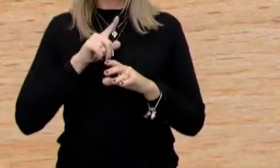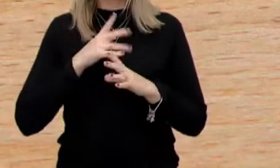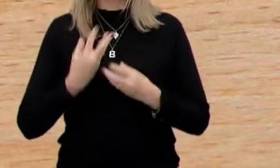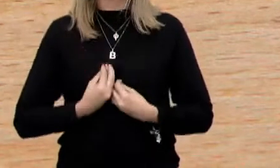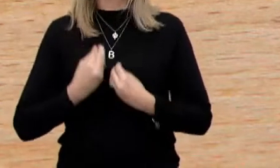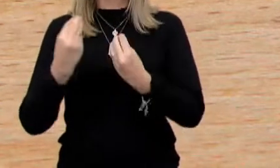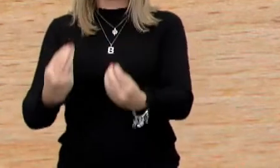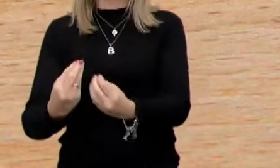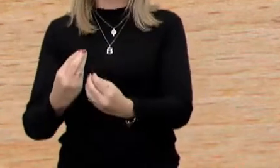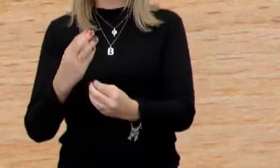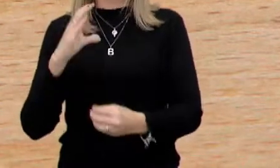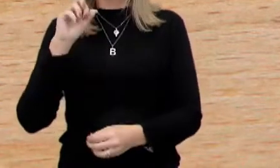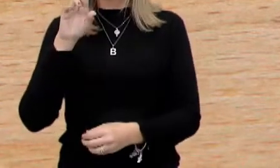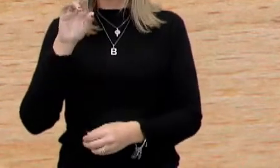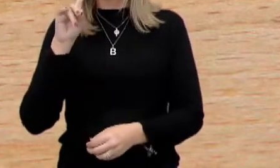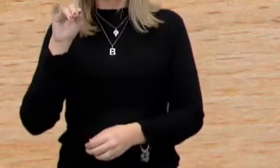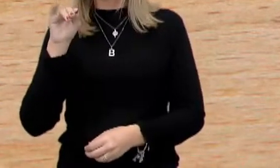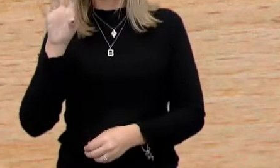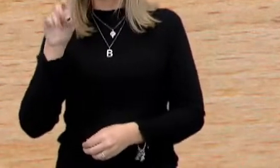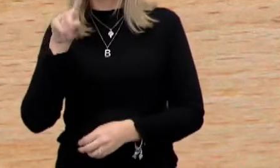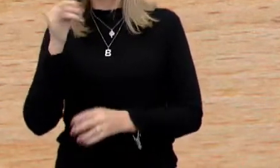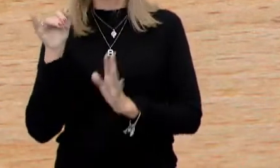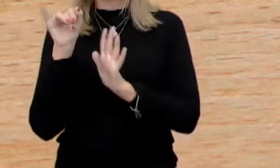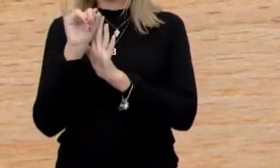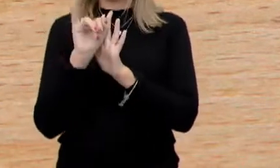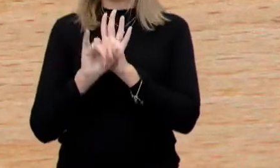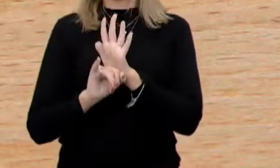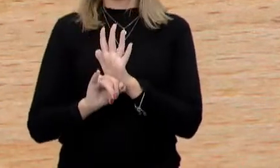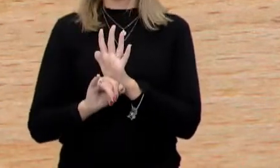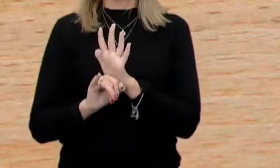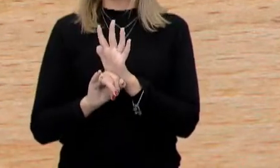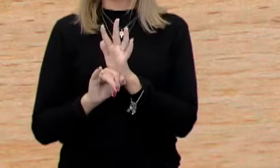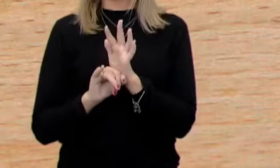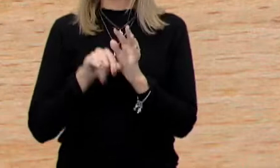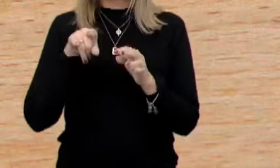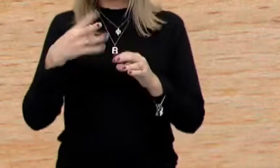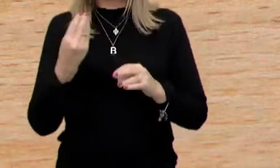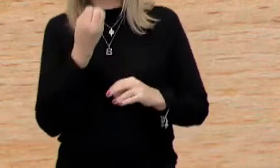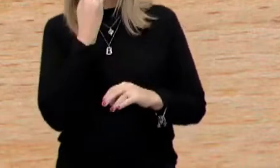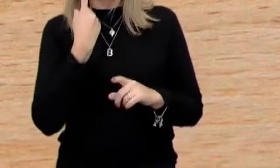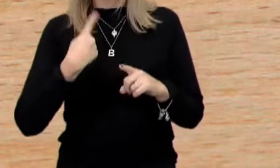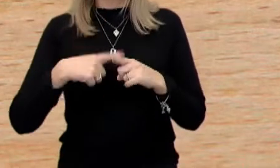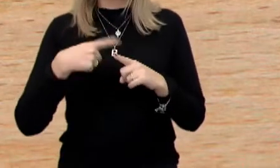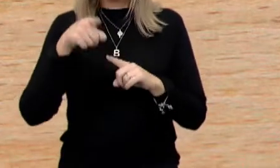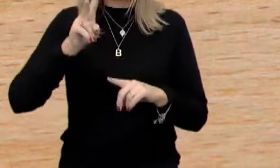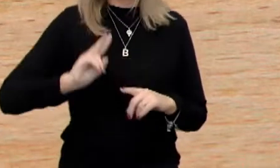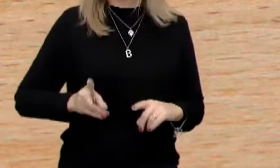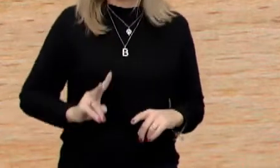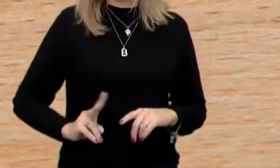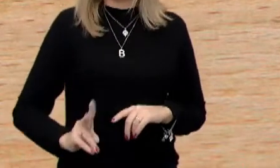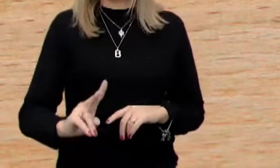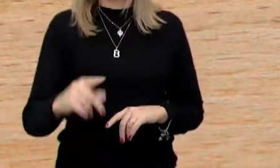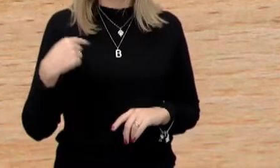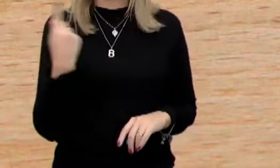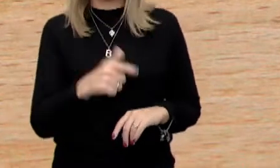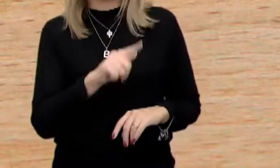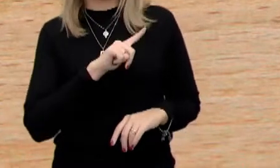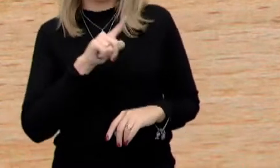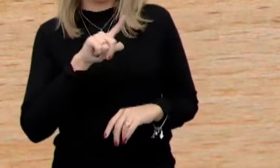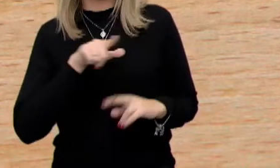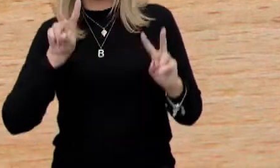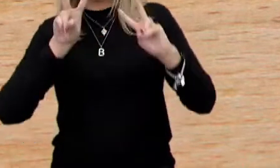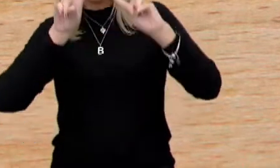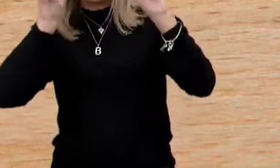mídia impressa, Uhum. em que eu acho muito... ela é muito boa porque ela permanece, a gente tem a questão